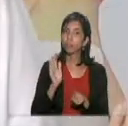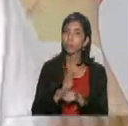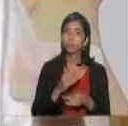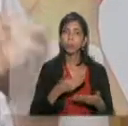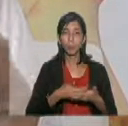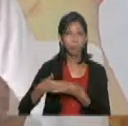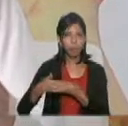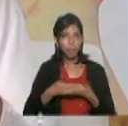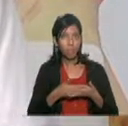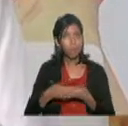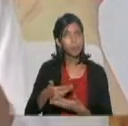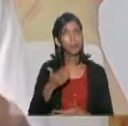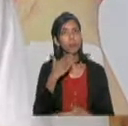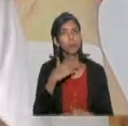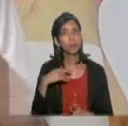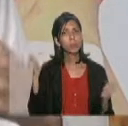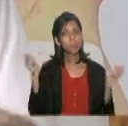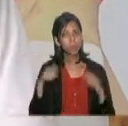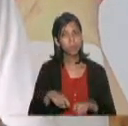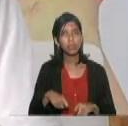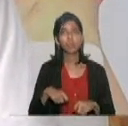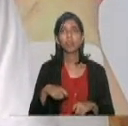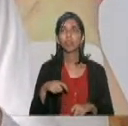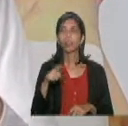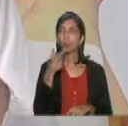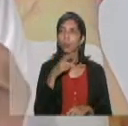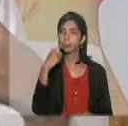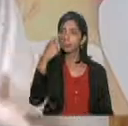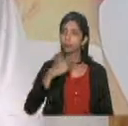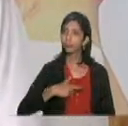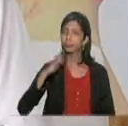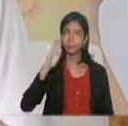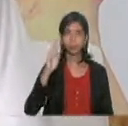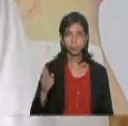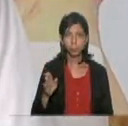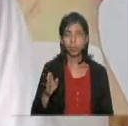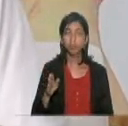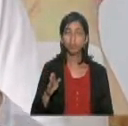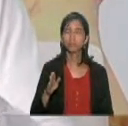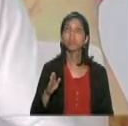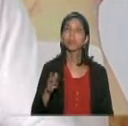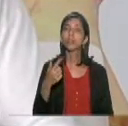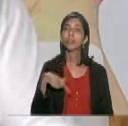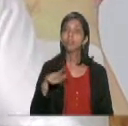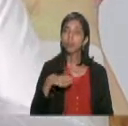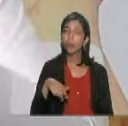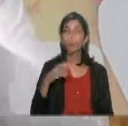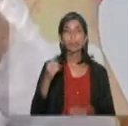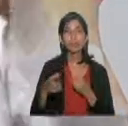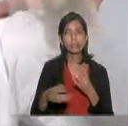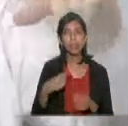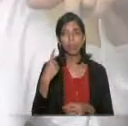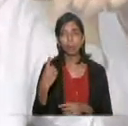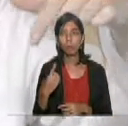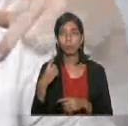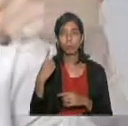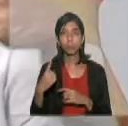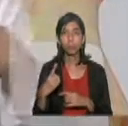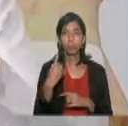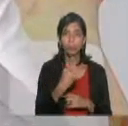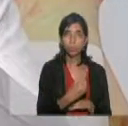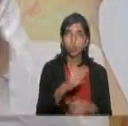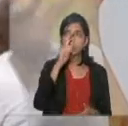cabeça viradinha. Então tem sim uma posição... Tem que agarrar todo... Tem que agarrar toda a auréola, né? Então fica a maior parte da auréola abocanhada, não pode pegar só